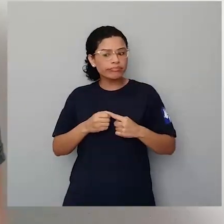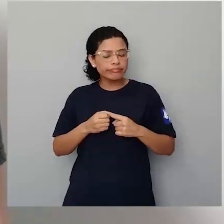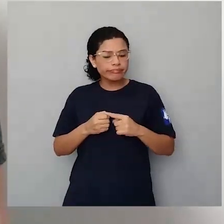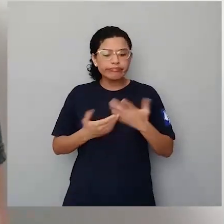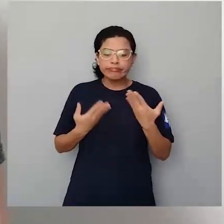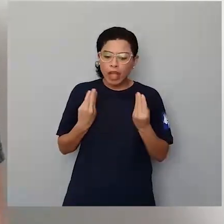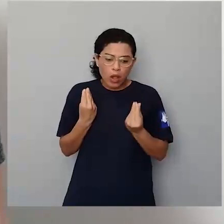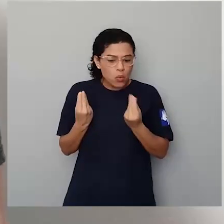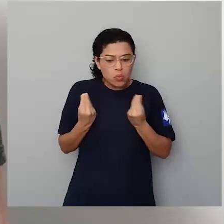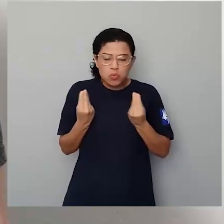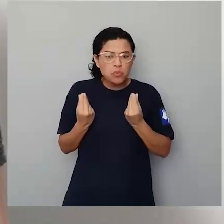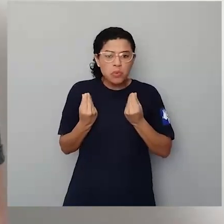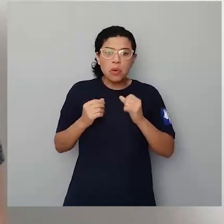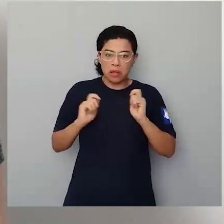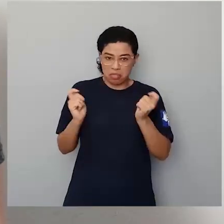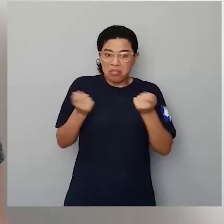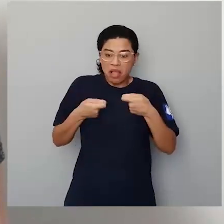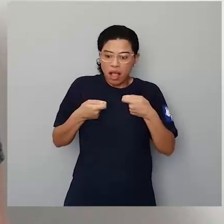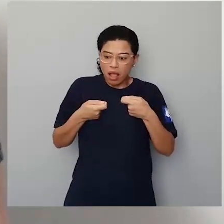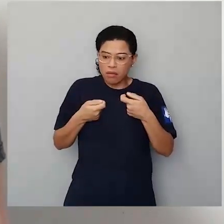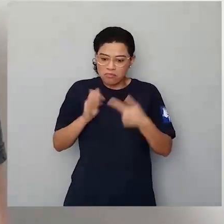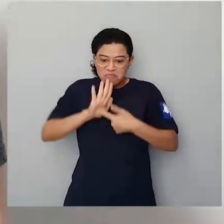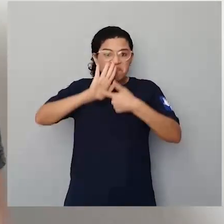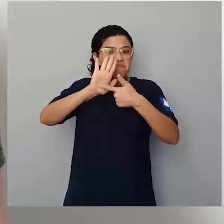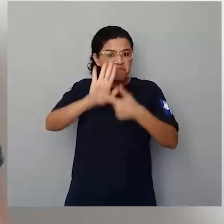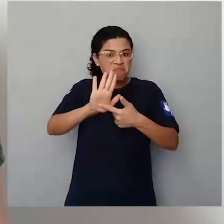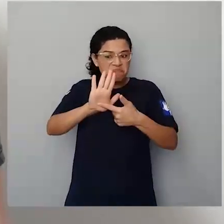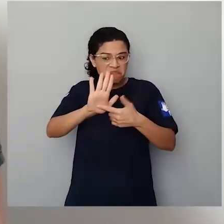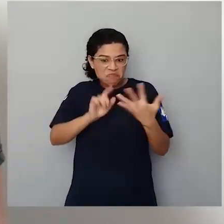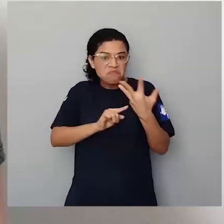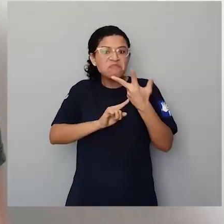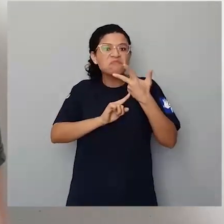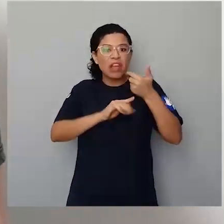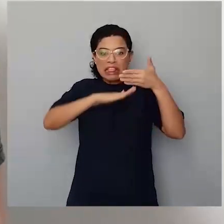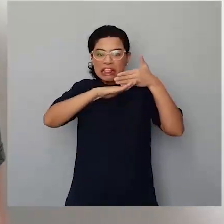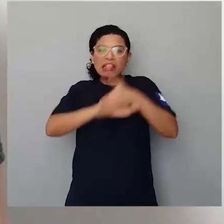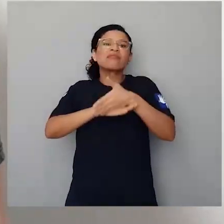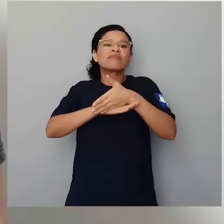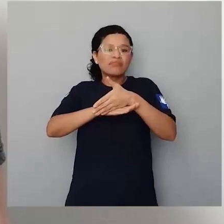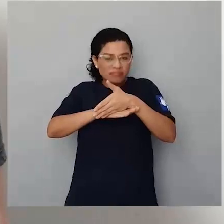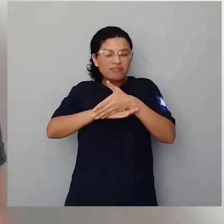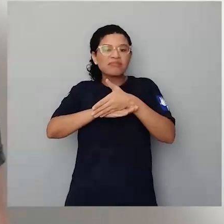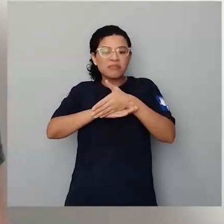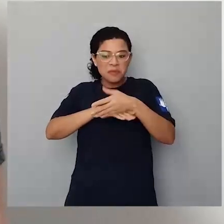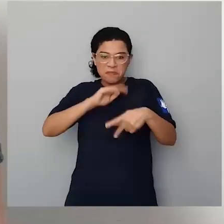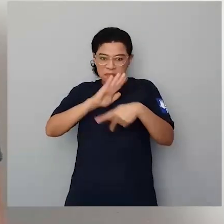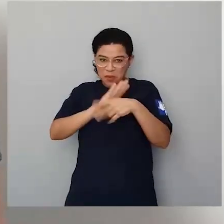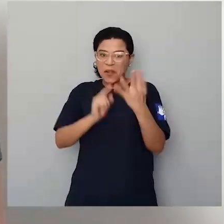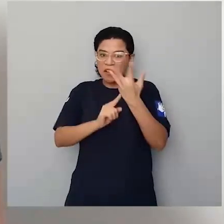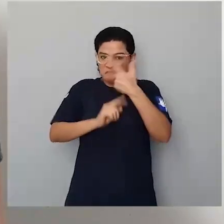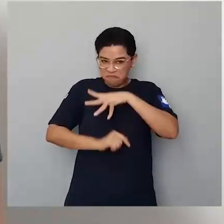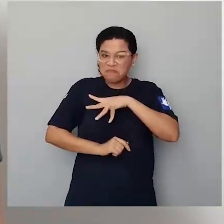será que teria alguma coisa que você gostaria de denunciar por meio da arte, por meio de uma intervenção